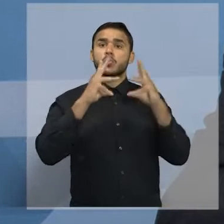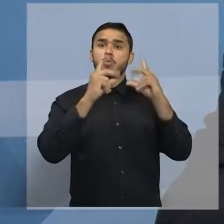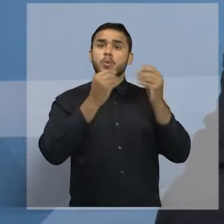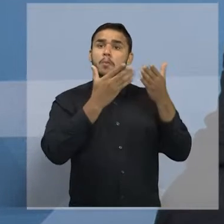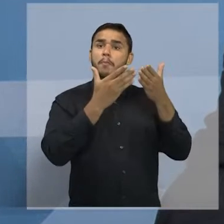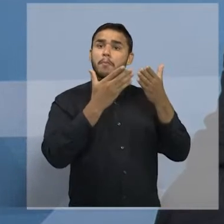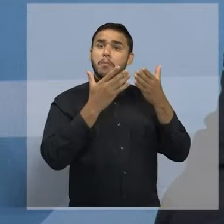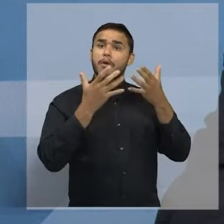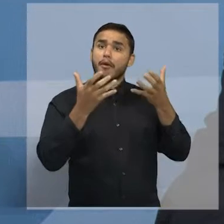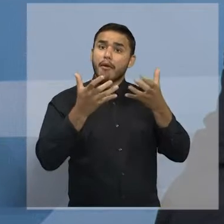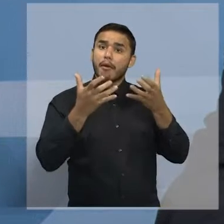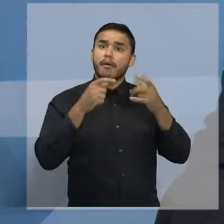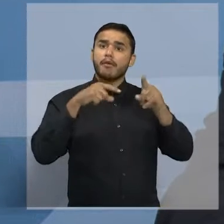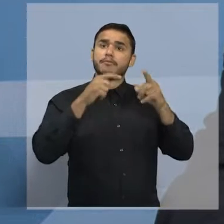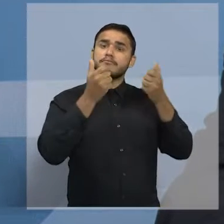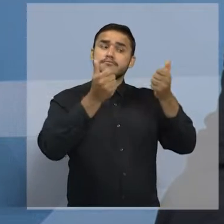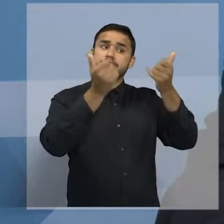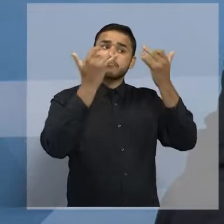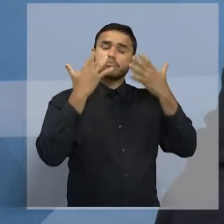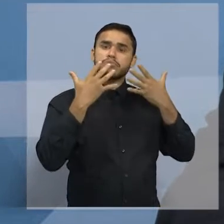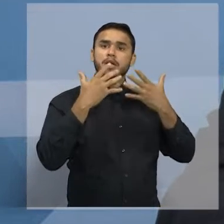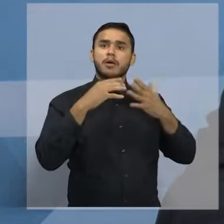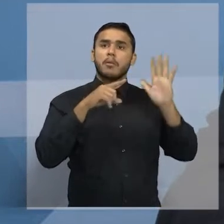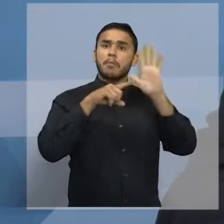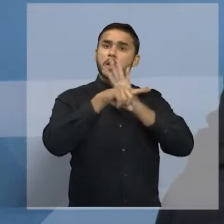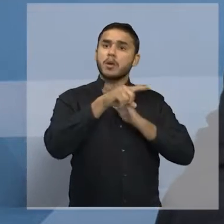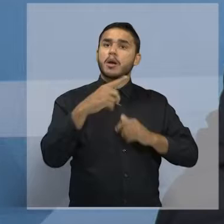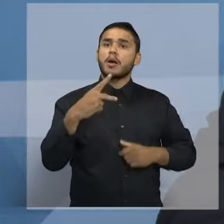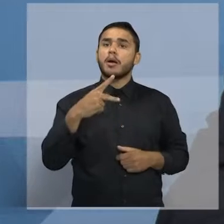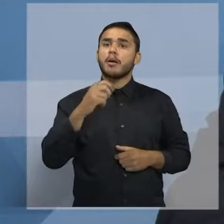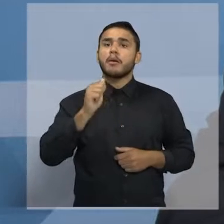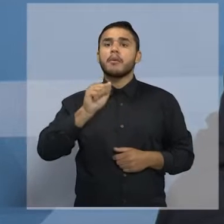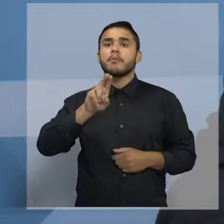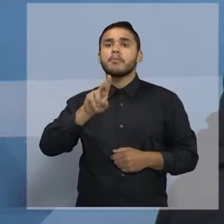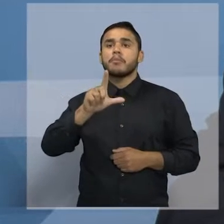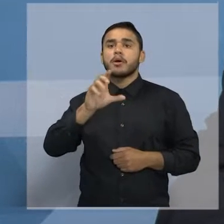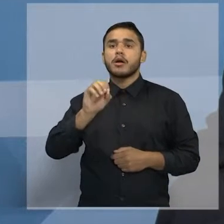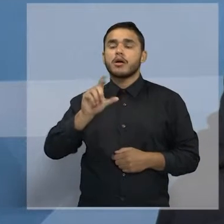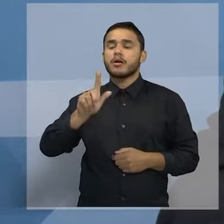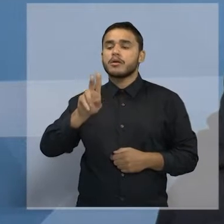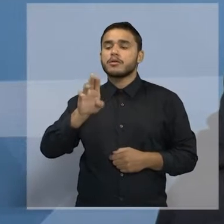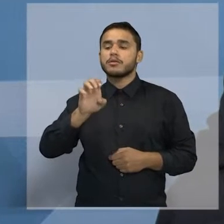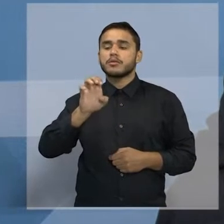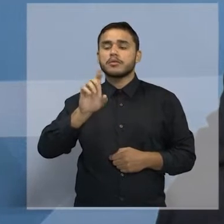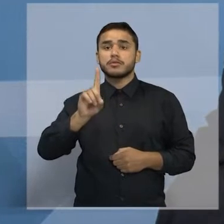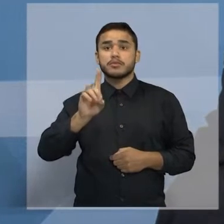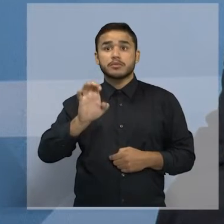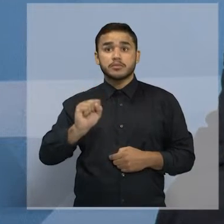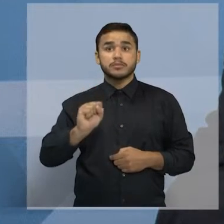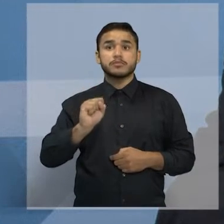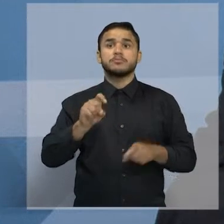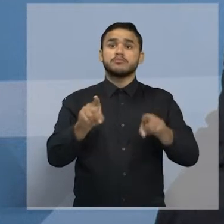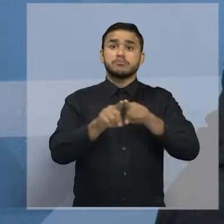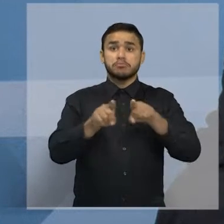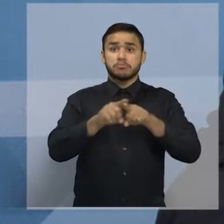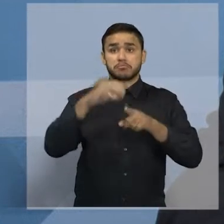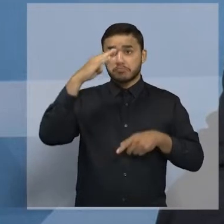junto ao presidente da República e ao ministro Paulo Guedes várias vezes, porque esses dados inicialmente foram